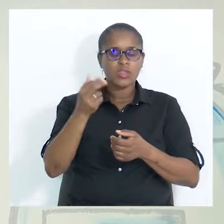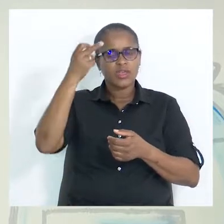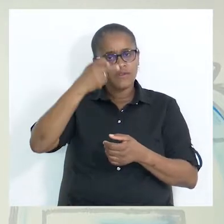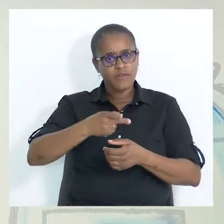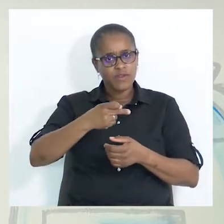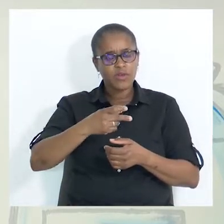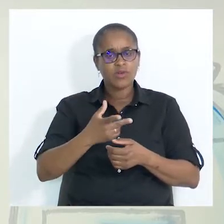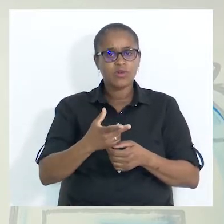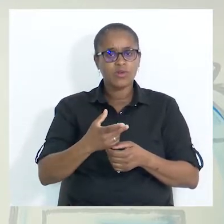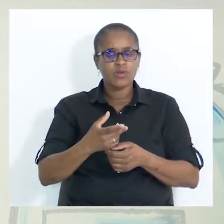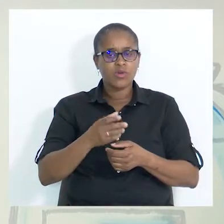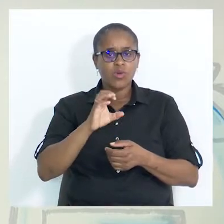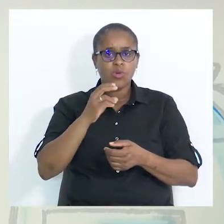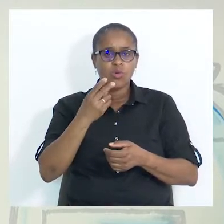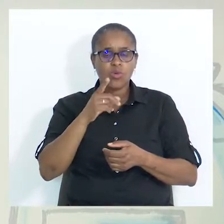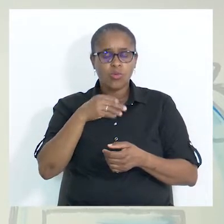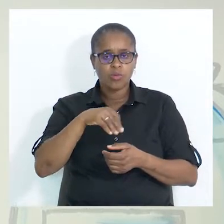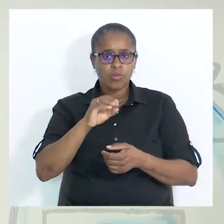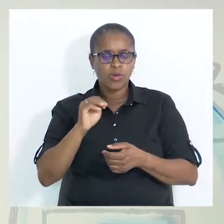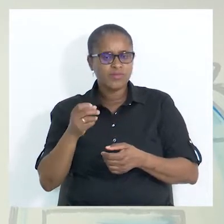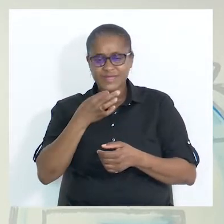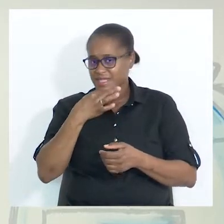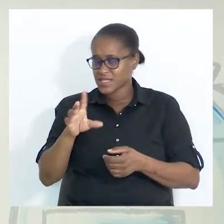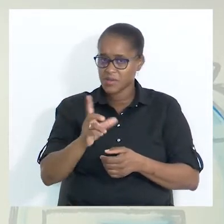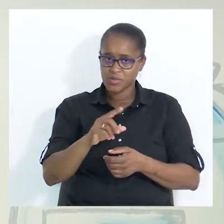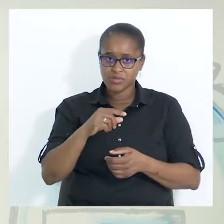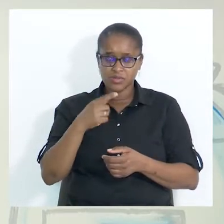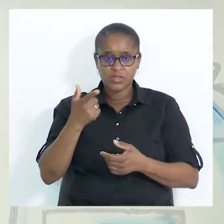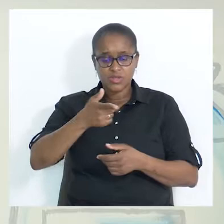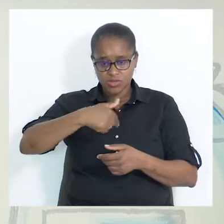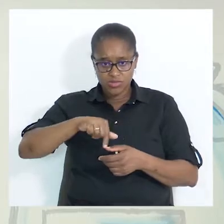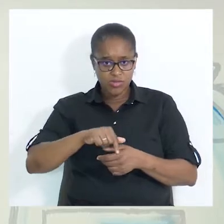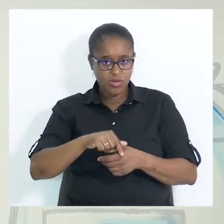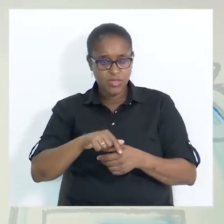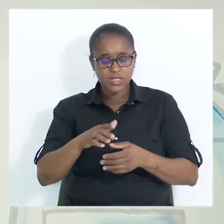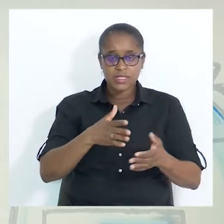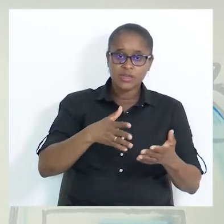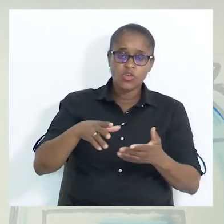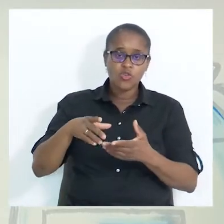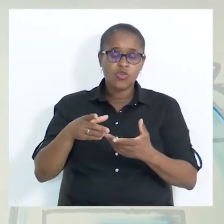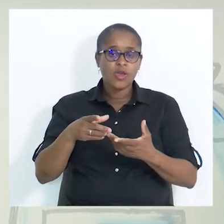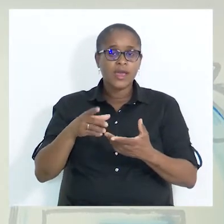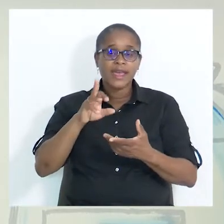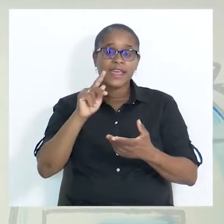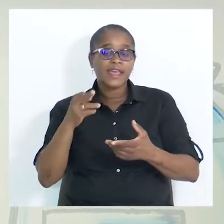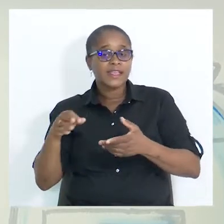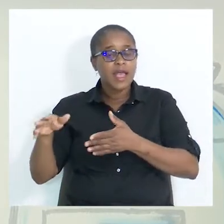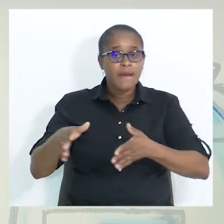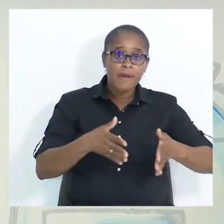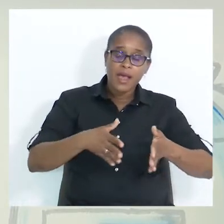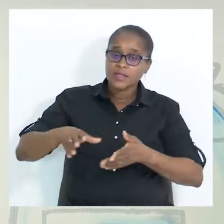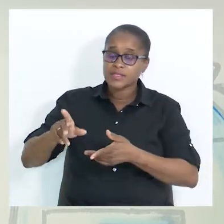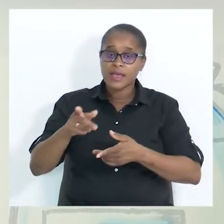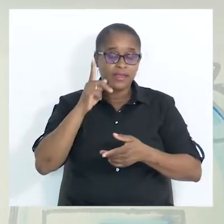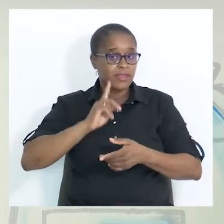todo prosa. Não deixava nem a gente se balançar nela. Atenção